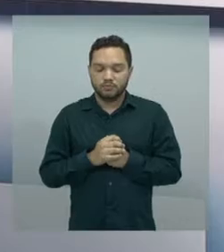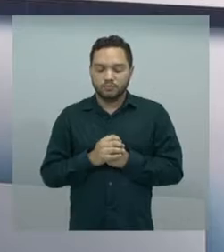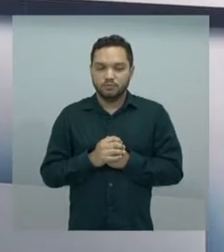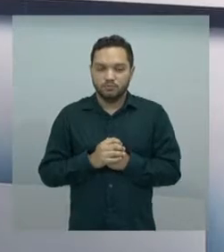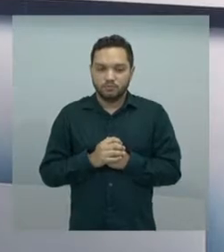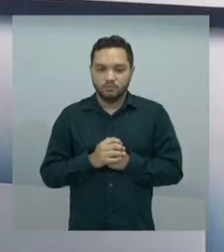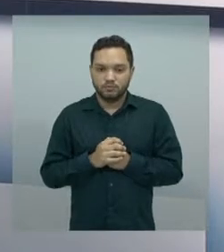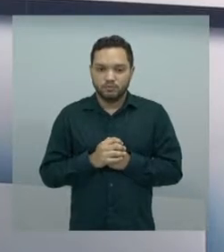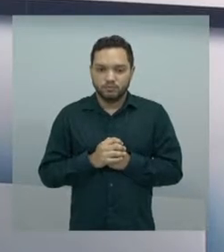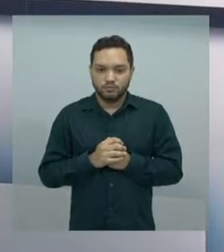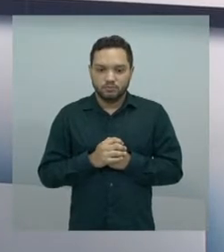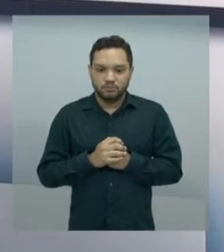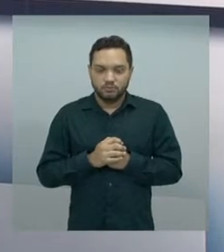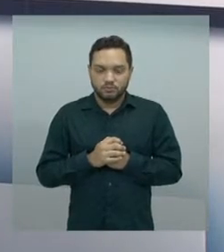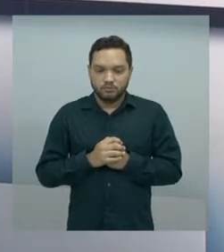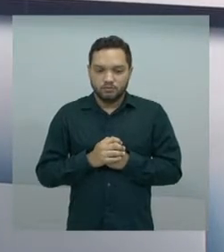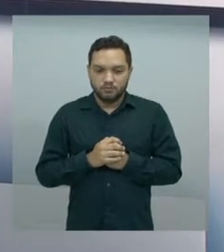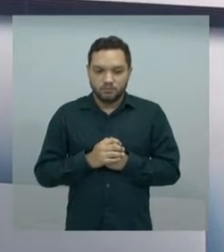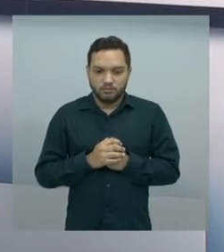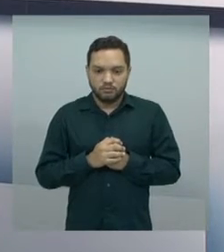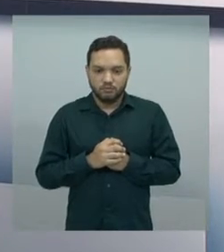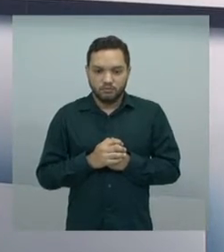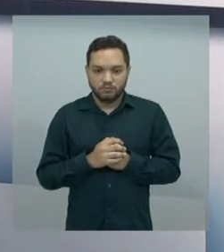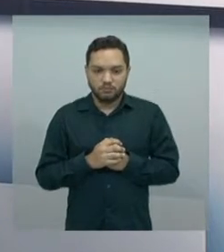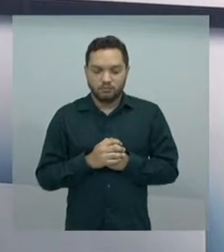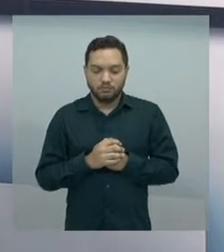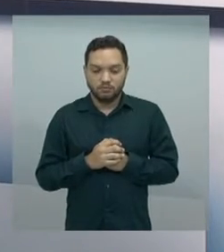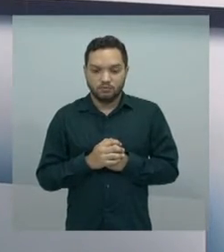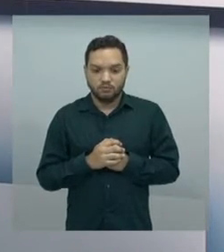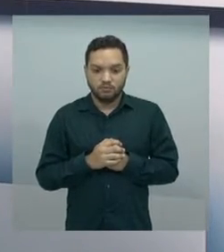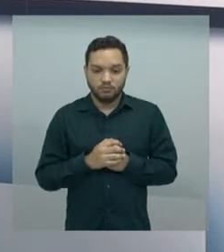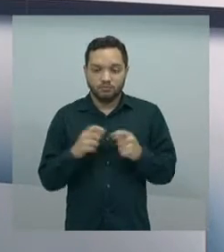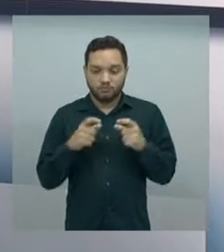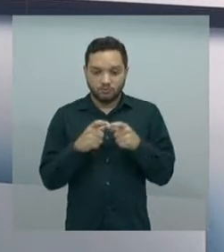é importante isso aqui, que além do... Esse aqui é o